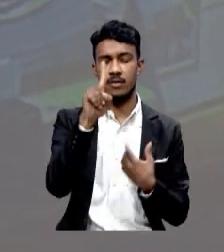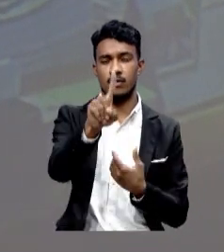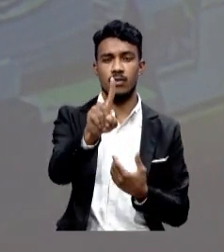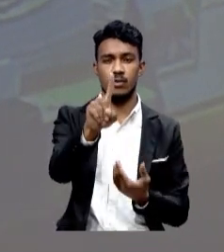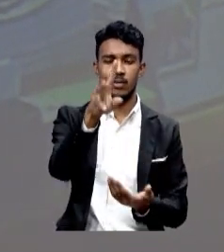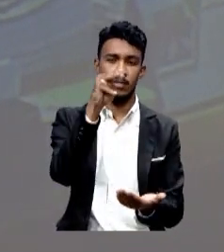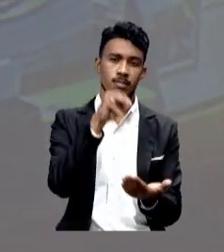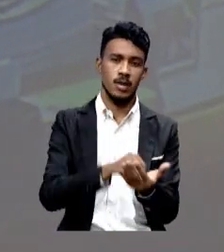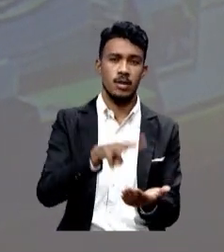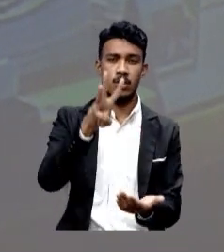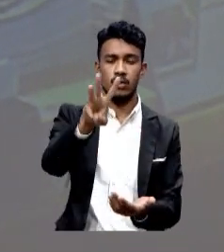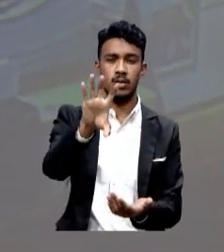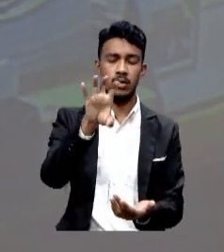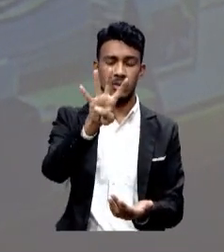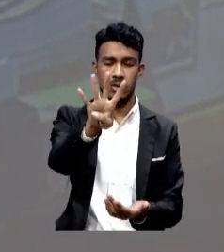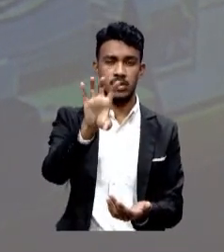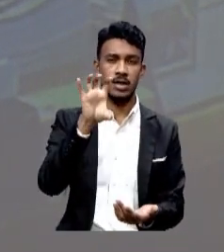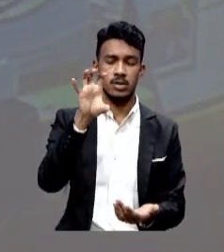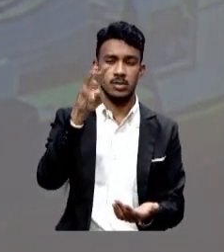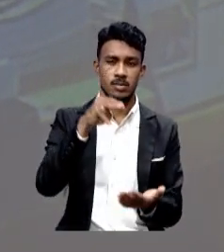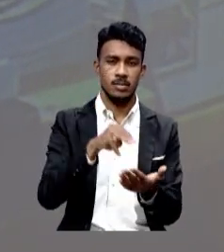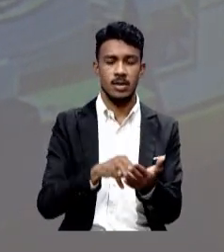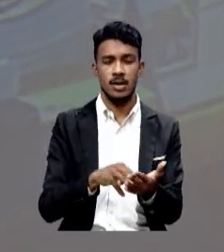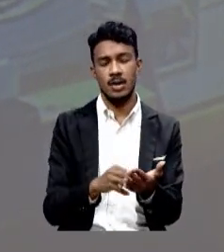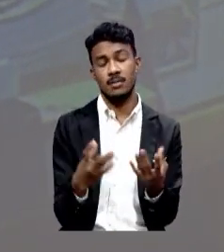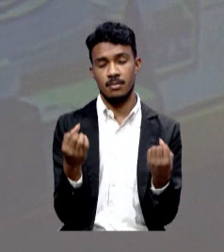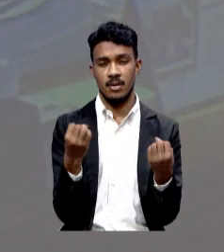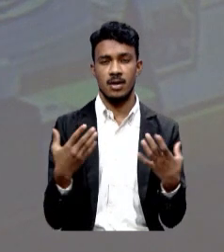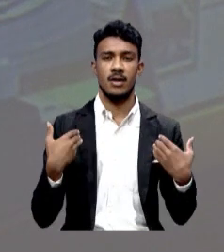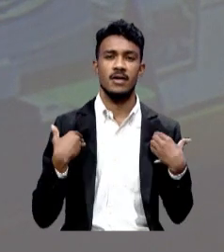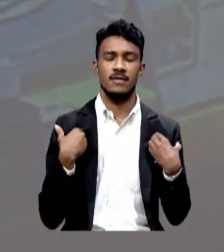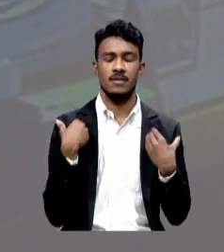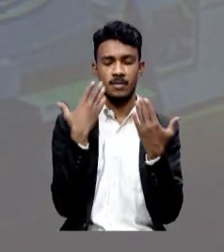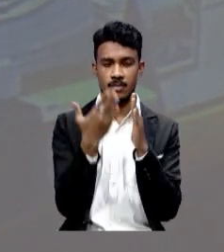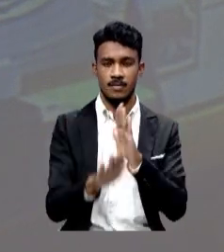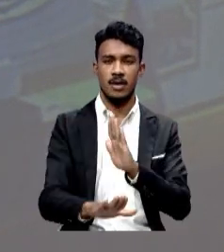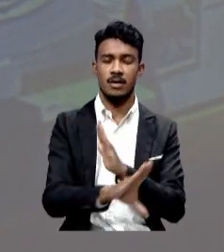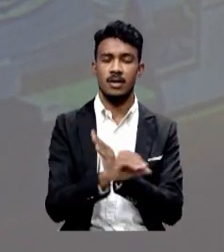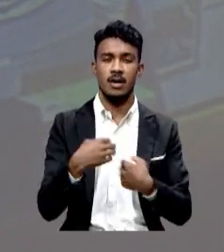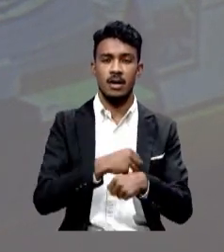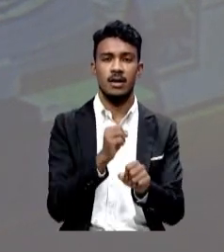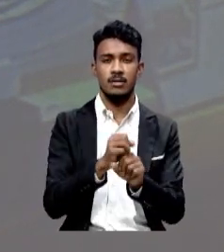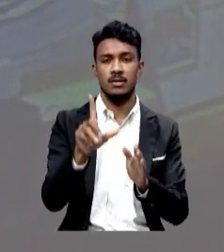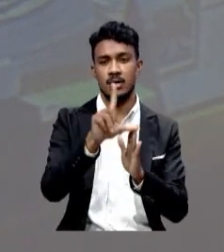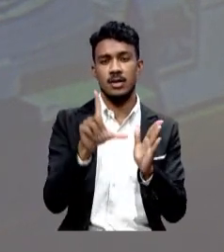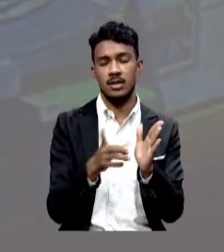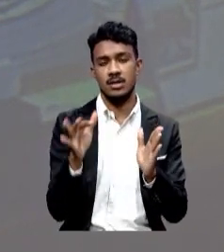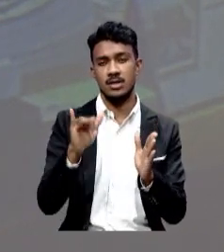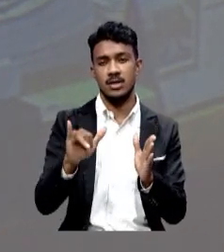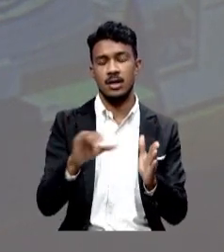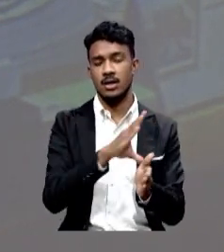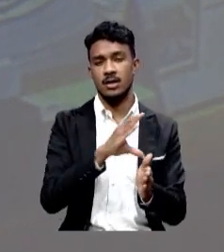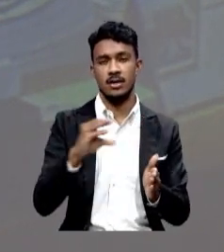1.800.000 habitantes nebeke ia tratamento basu di basira é limitado. Além disso, sira mostra é por rede